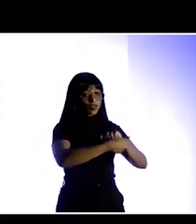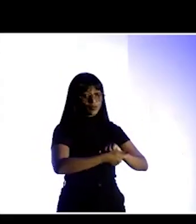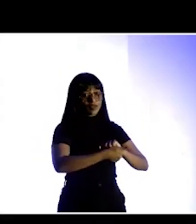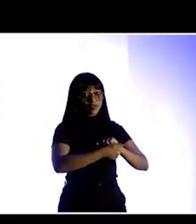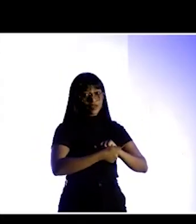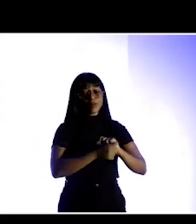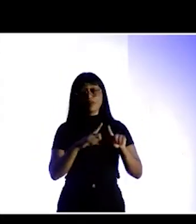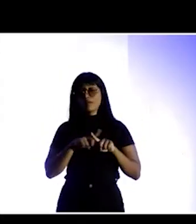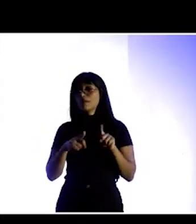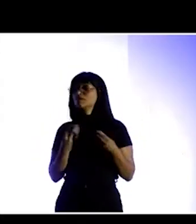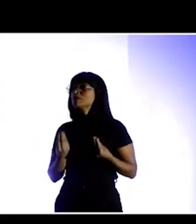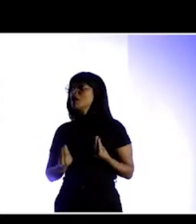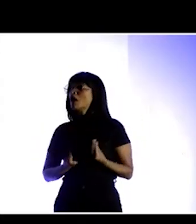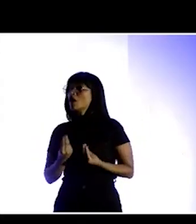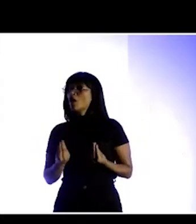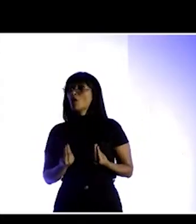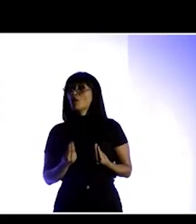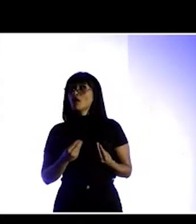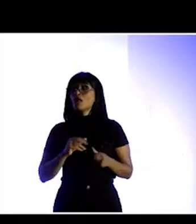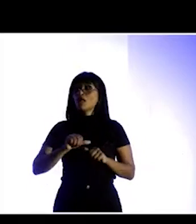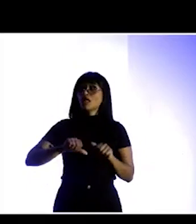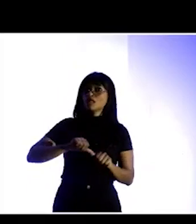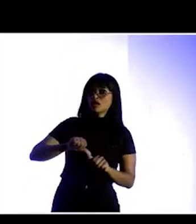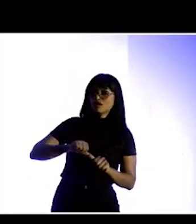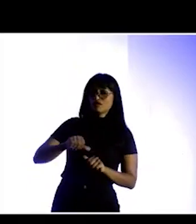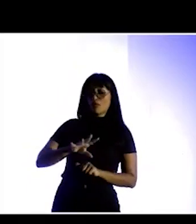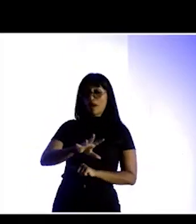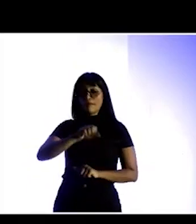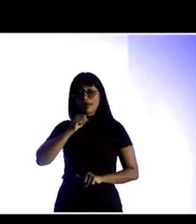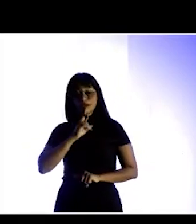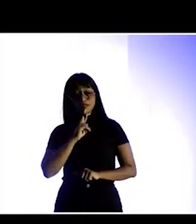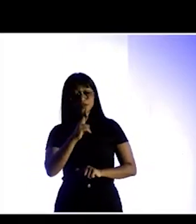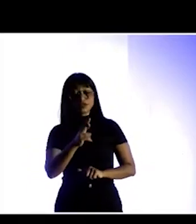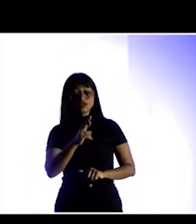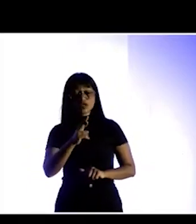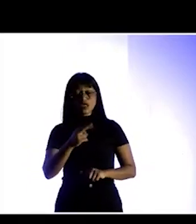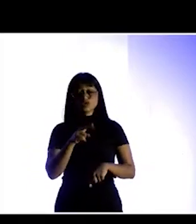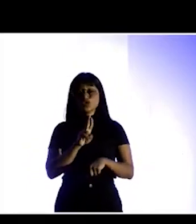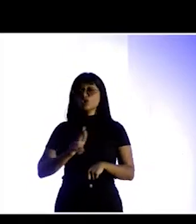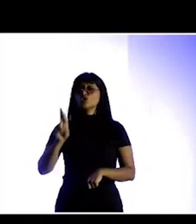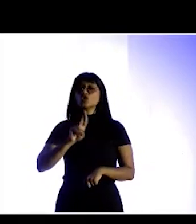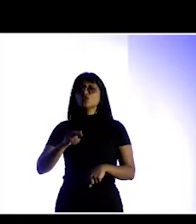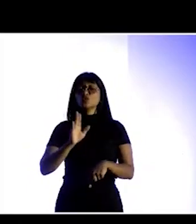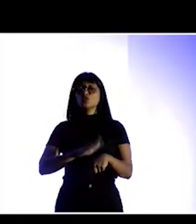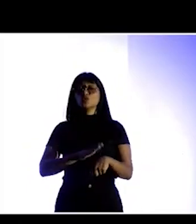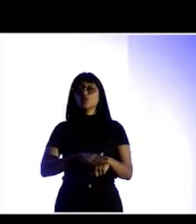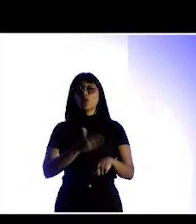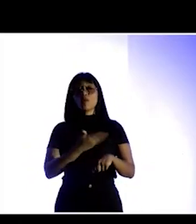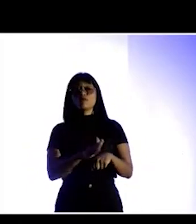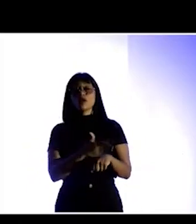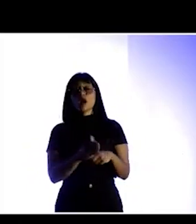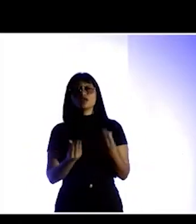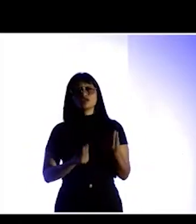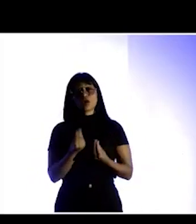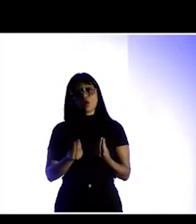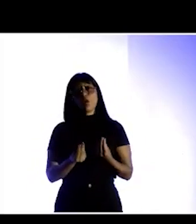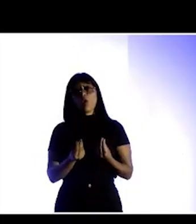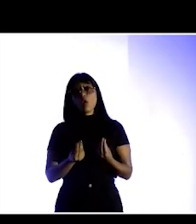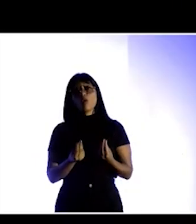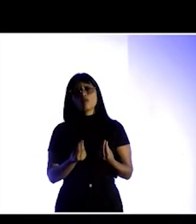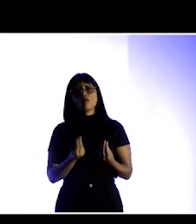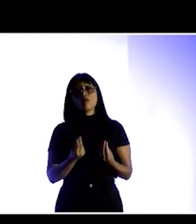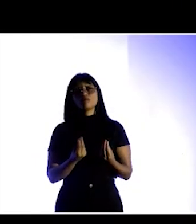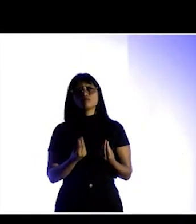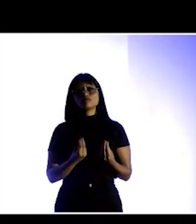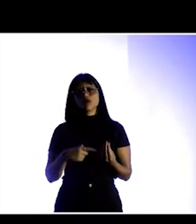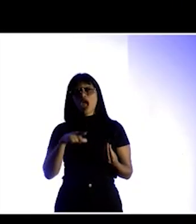é que a gente, né, transforma todos esses resultados em adaptação propriamente dito? Primeira coisa é incorporar tudo isso na nossa gestão de recursos